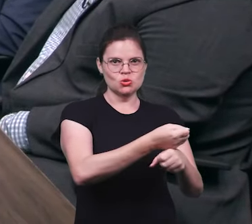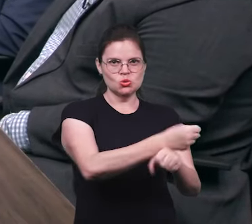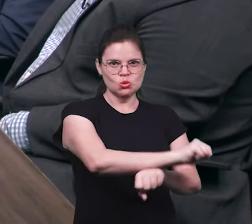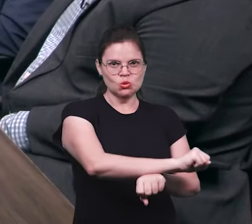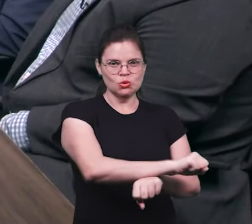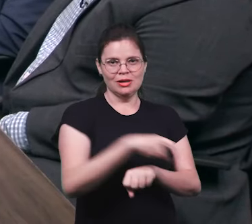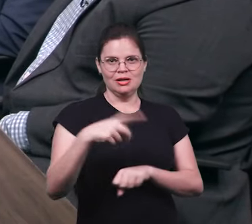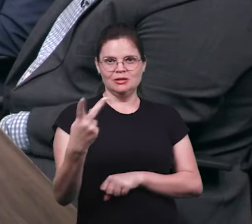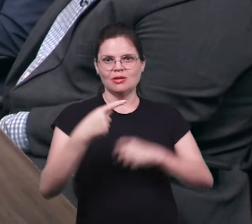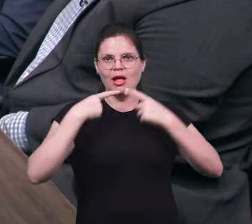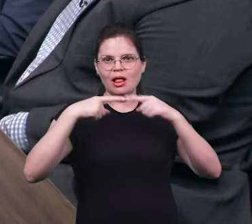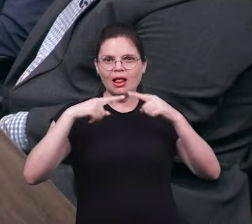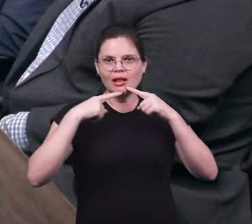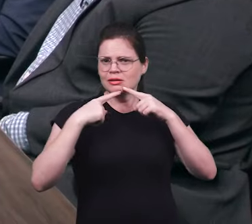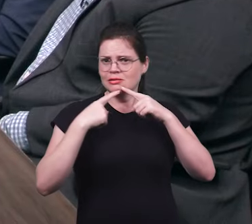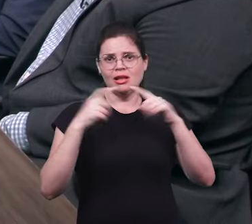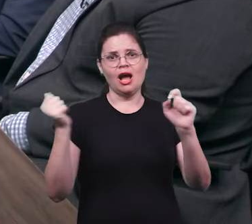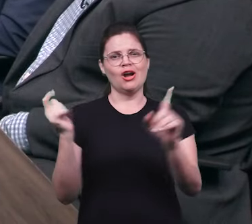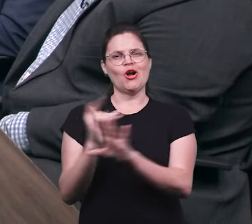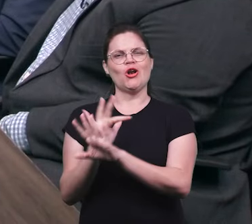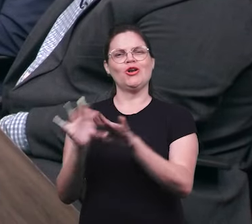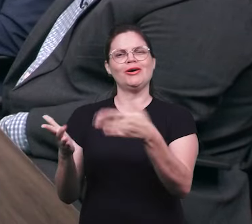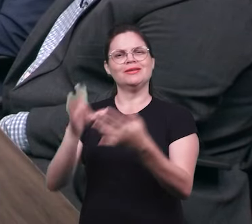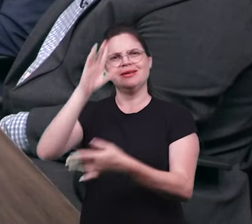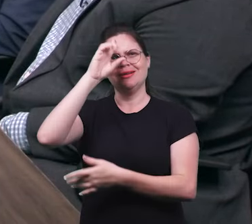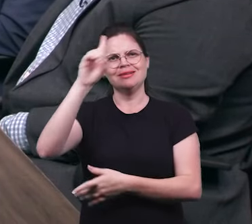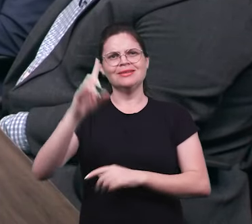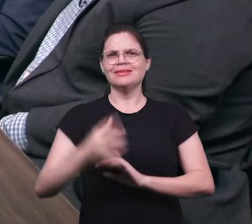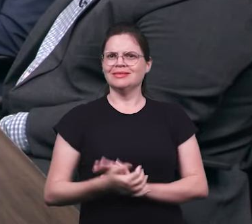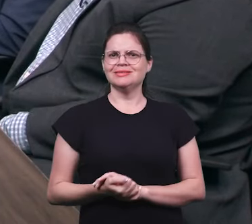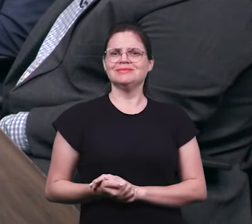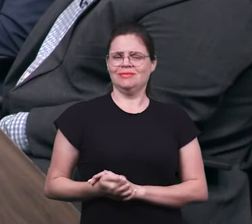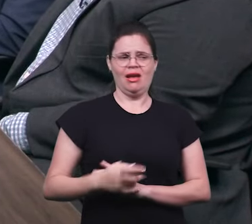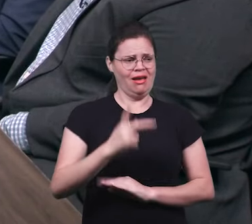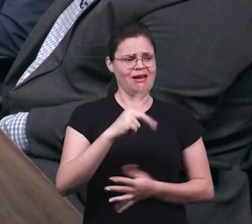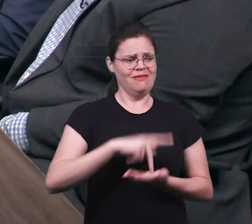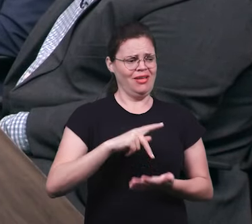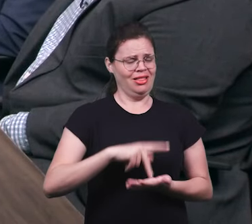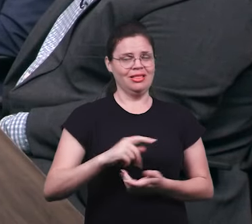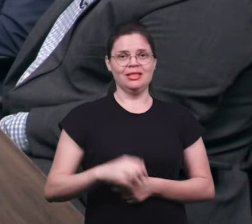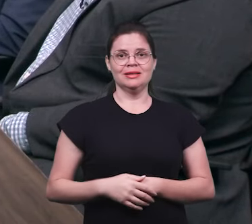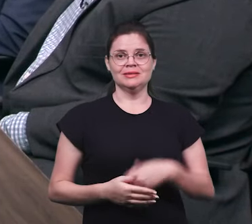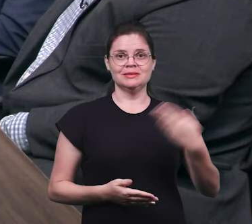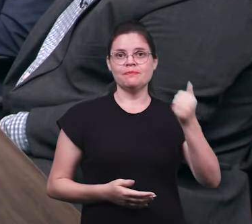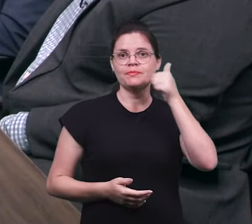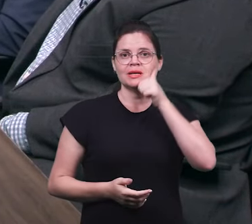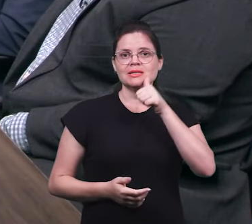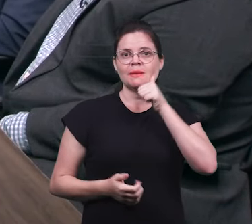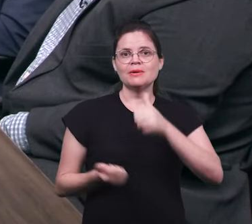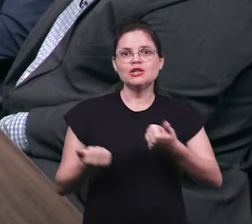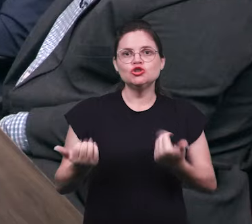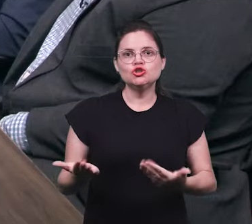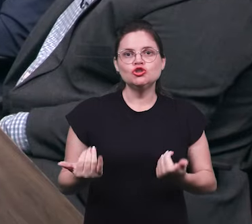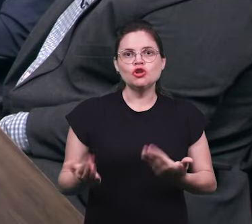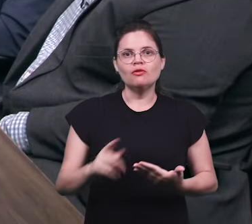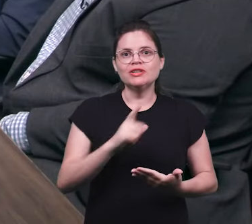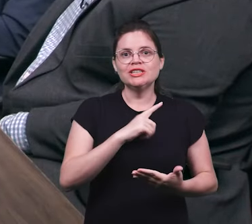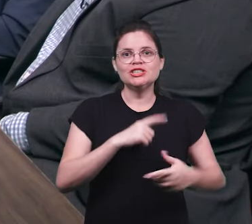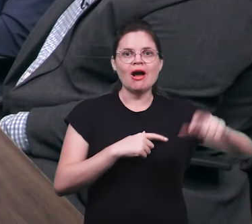mesmo. Agora, Antônio Carlos, eu quero lembrar que essa mulher, que era uma jovem, que diz que é uma jovem possessa